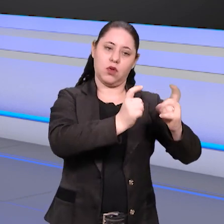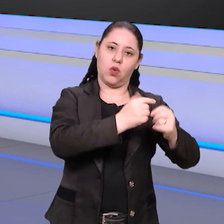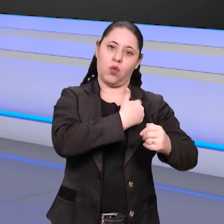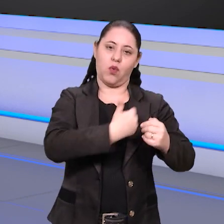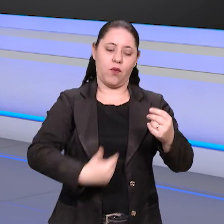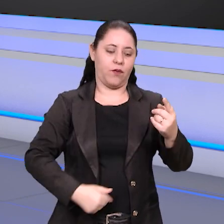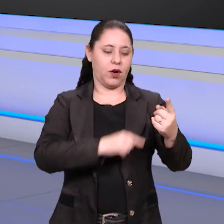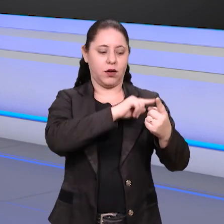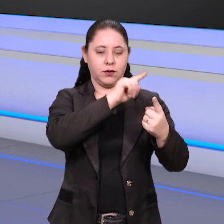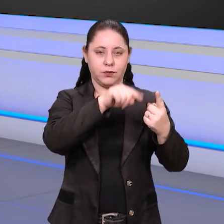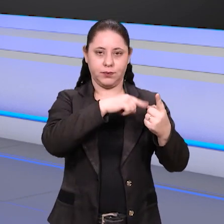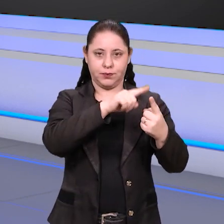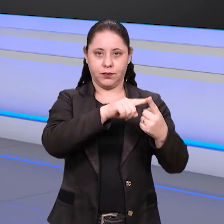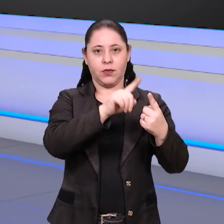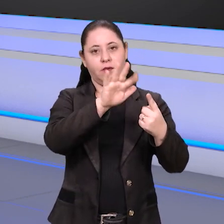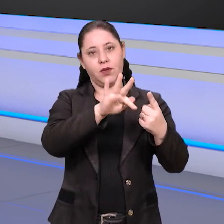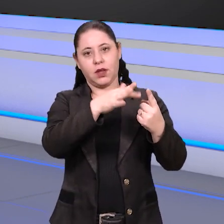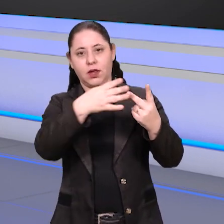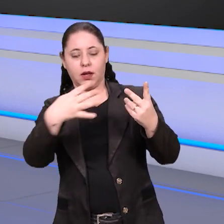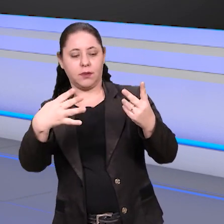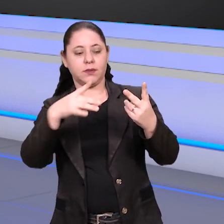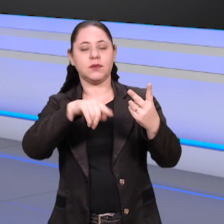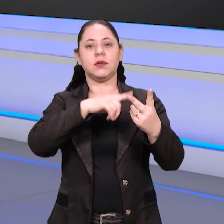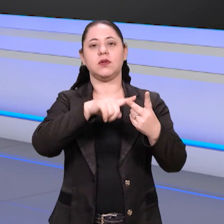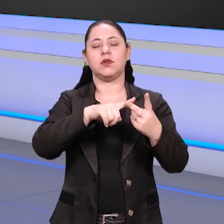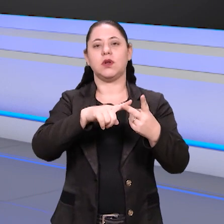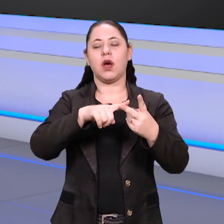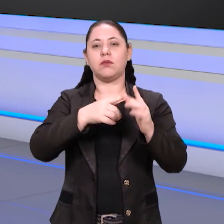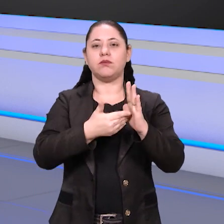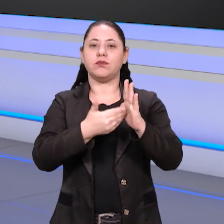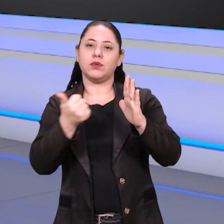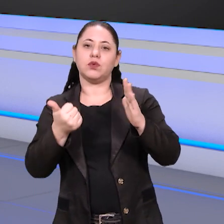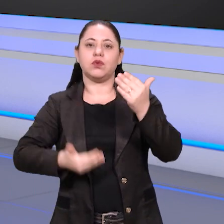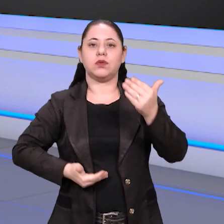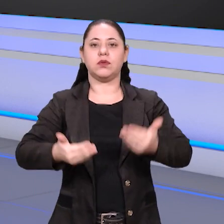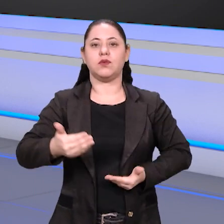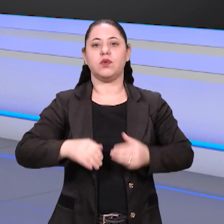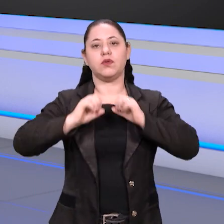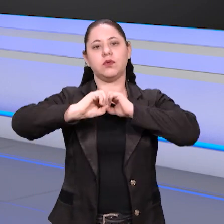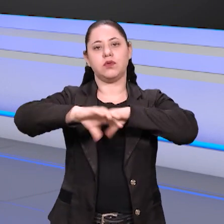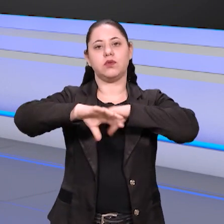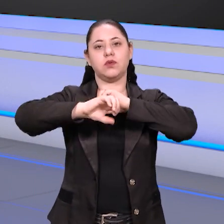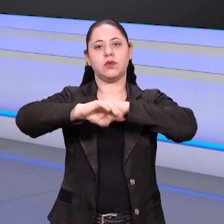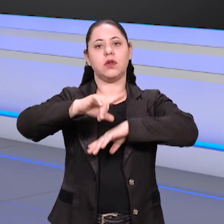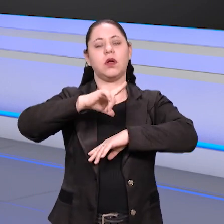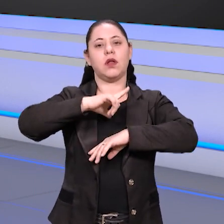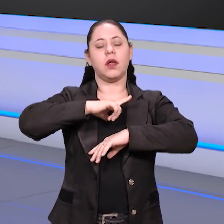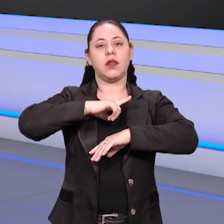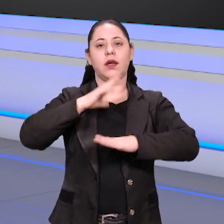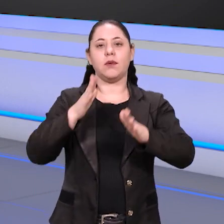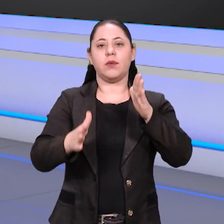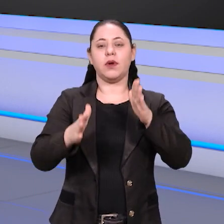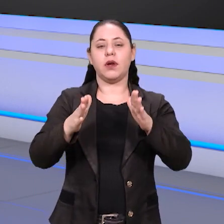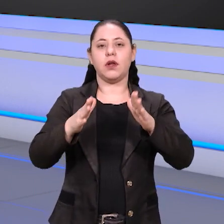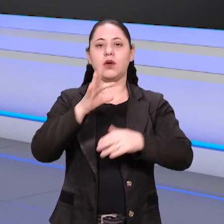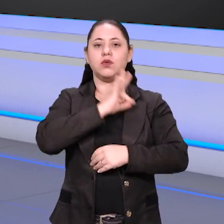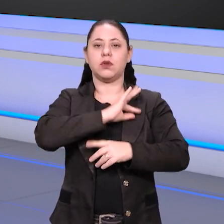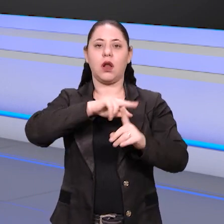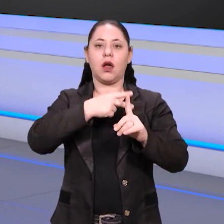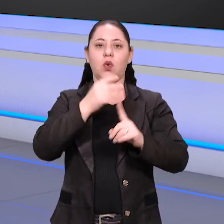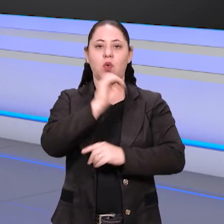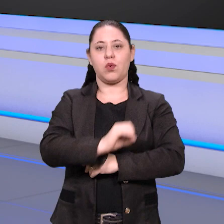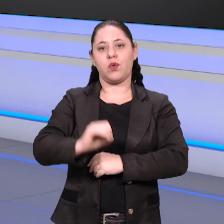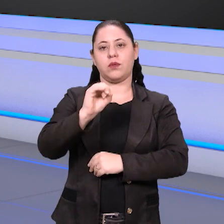Após reunião entre o governo do Estado e a FETEMES, a matéria excluiu os servidores da educação, que têm a